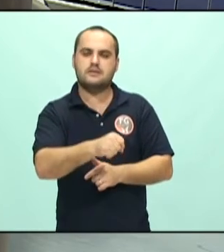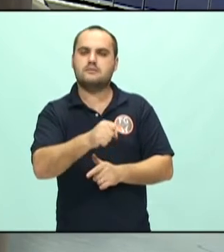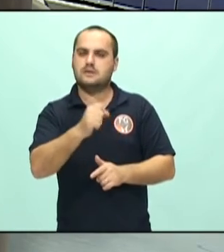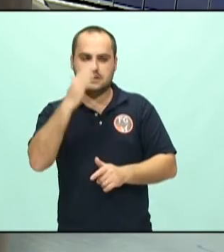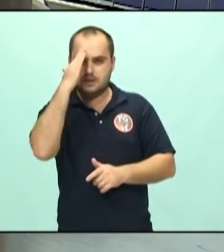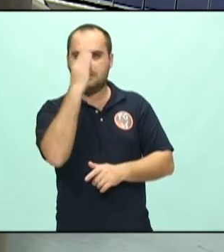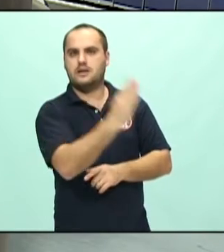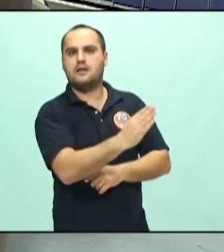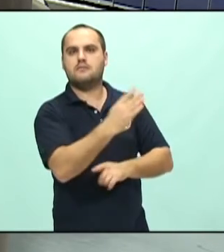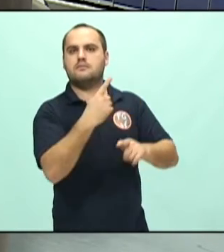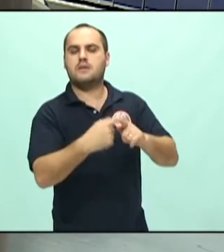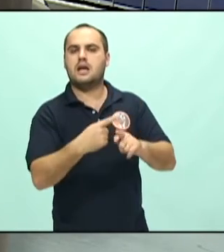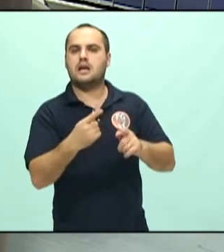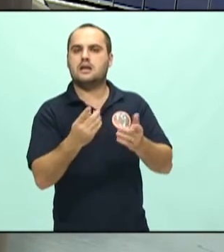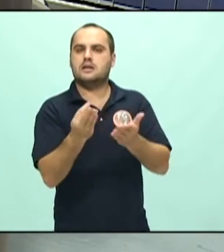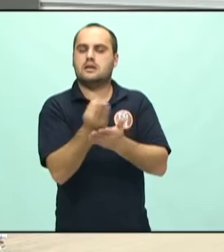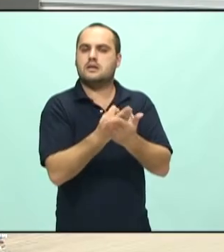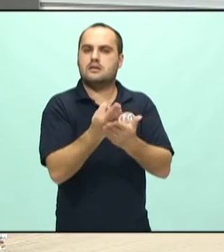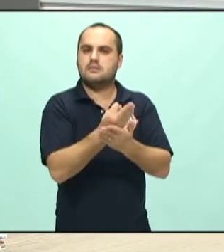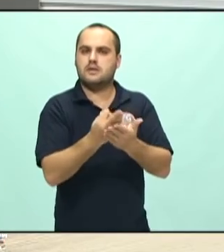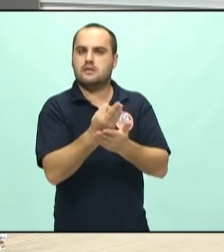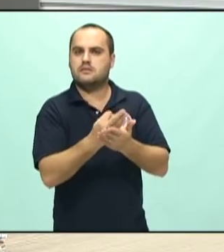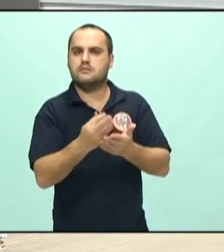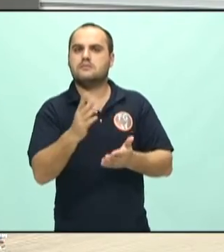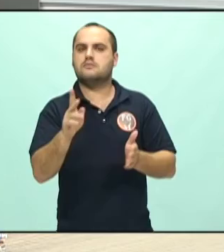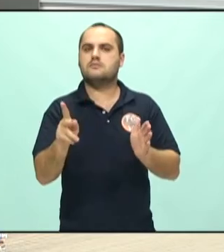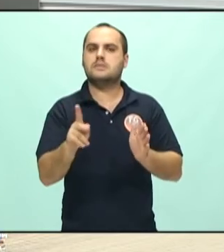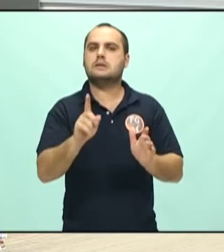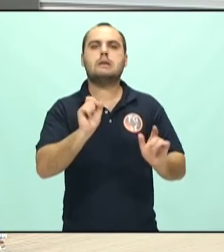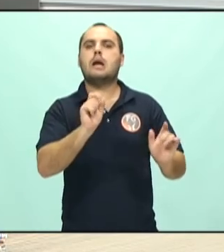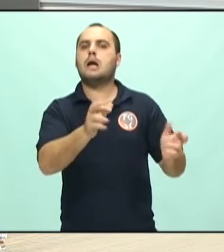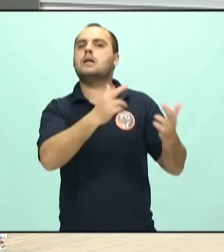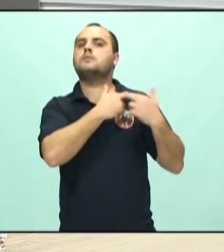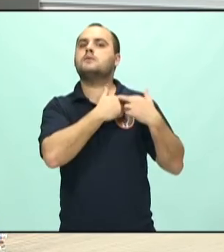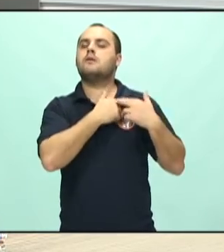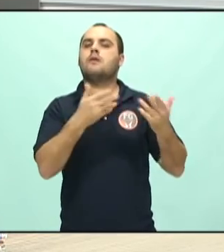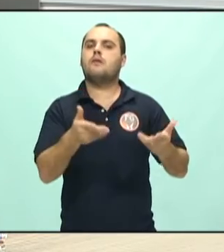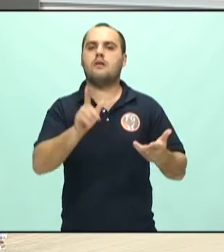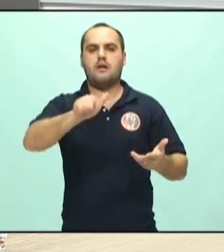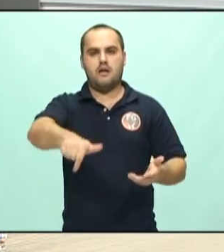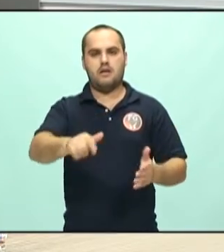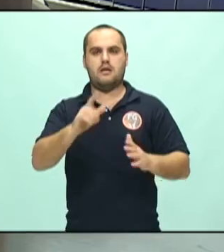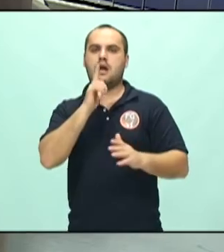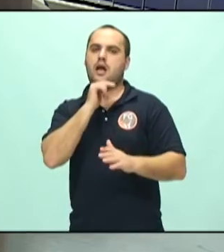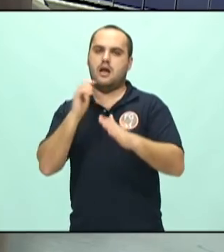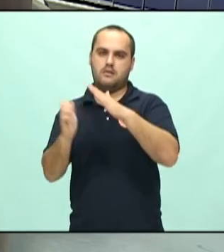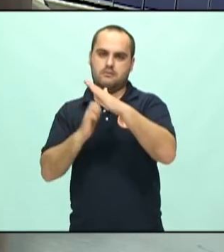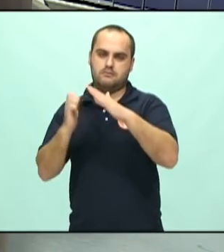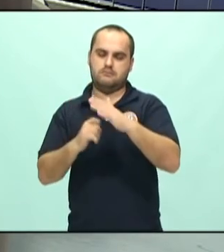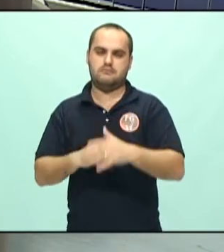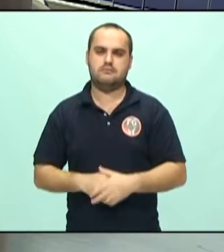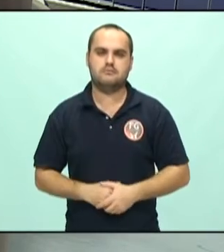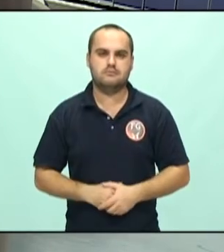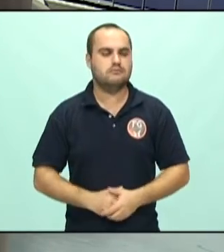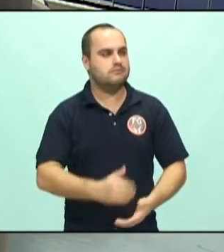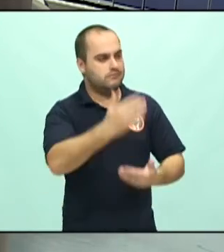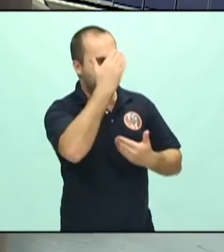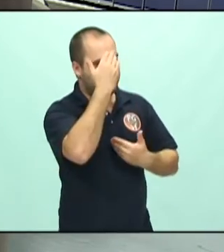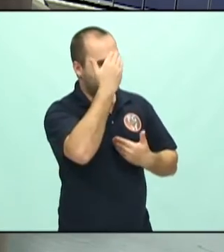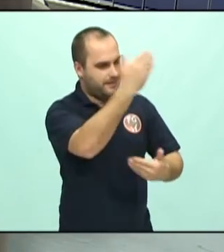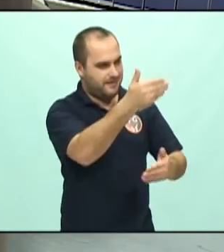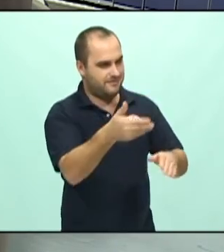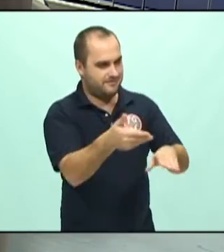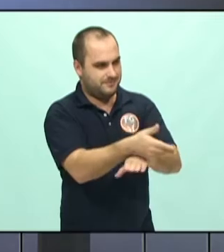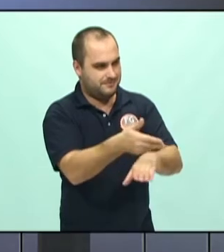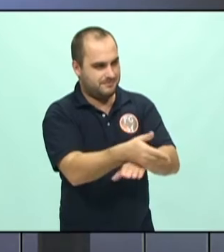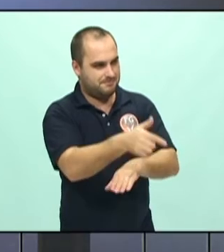nós então nós levamos até a estação de tratamento de água de esgoto e damos o tratamento adequado do seu esgoto obrigado pela parte passam